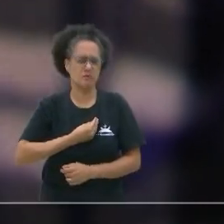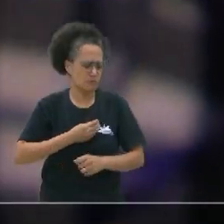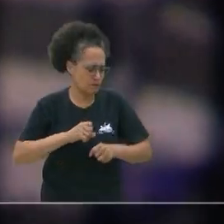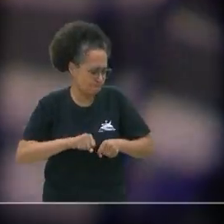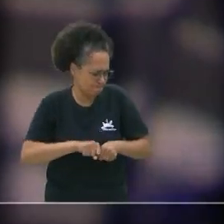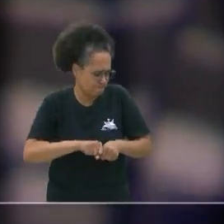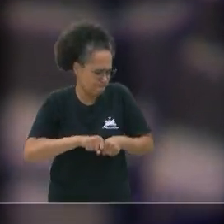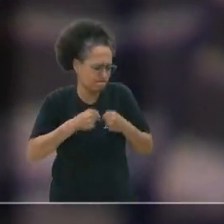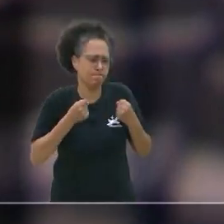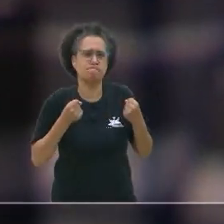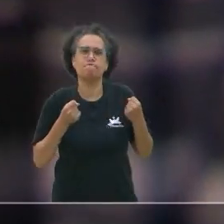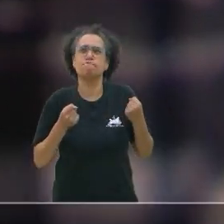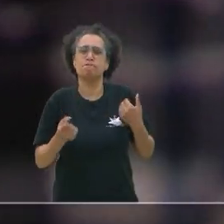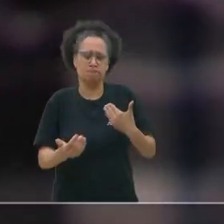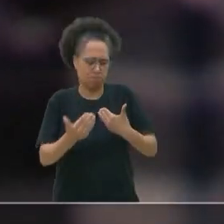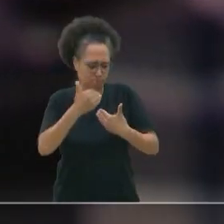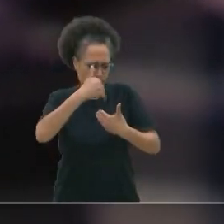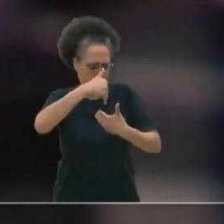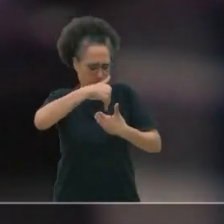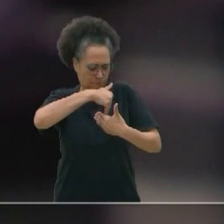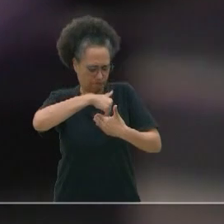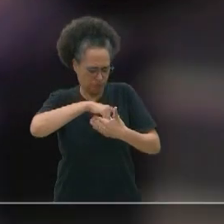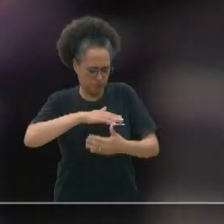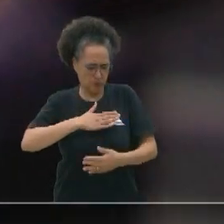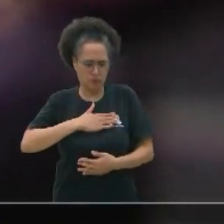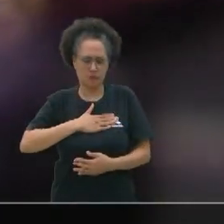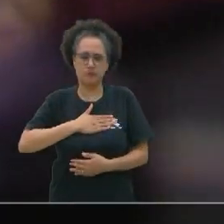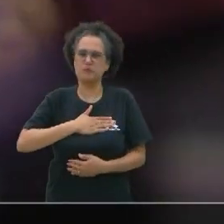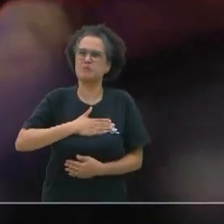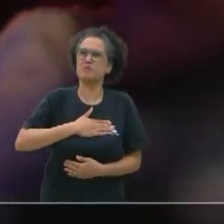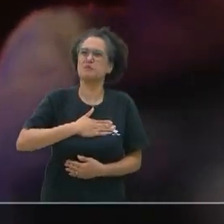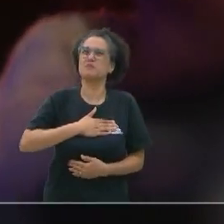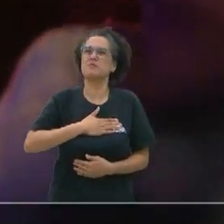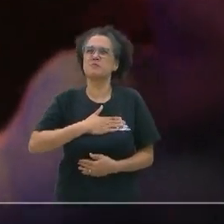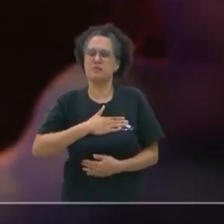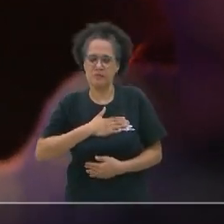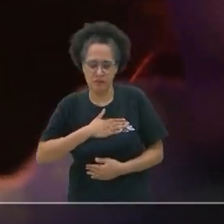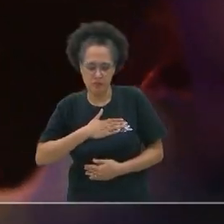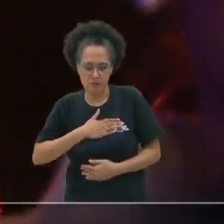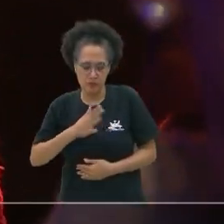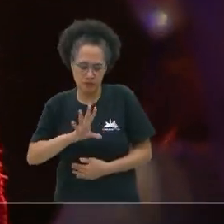Rompe dentro em mim um amor inovador.